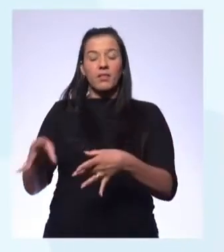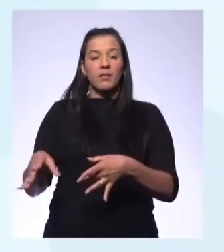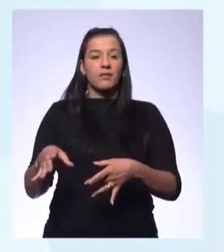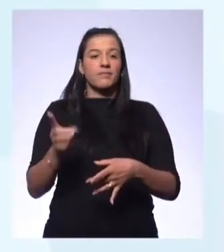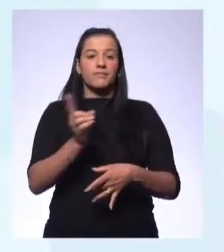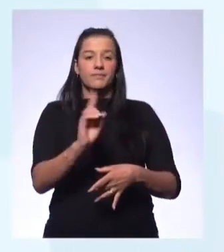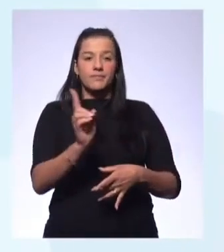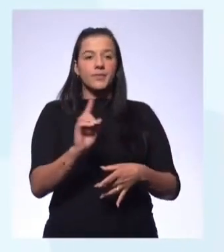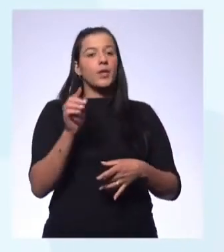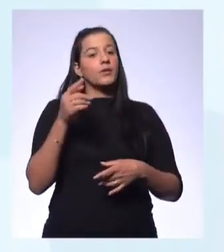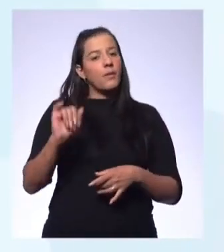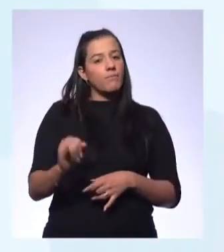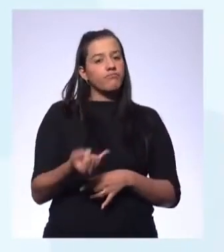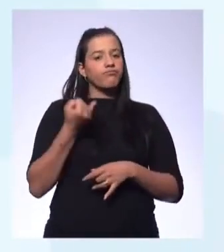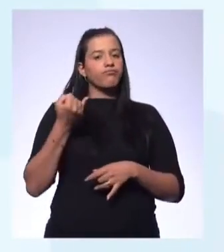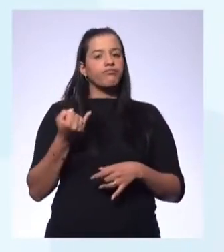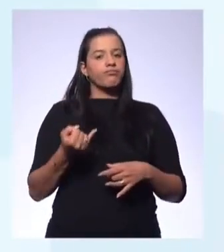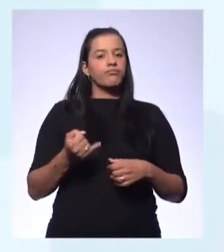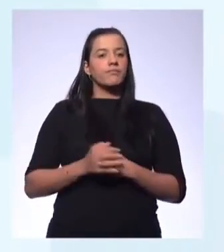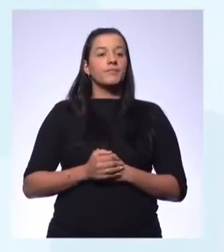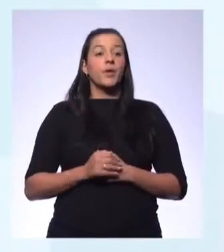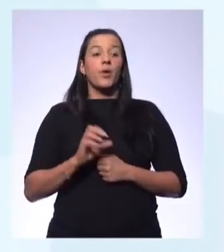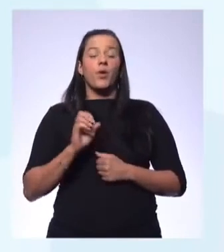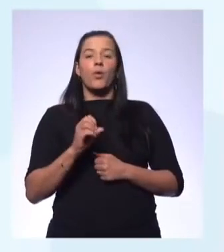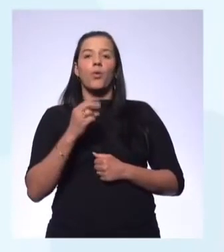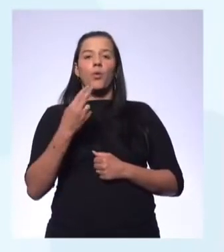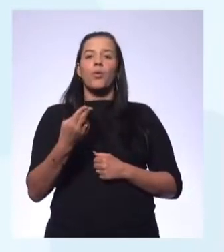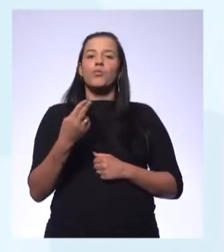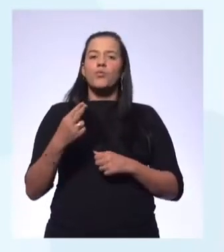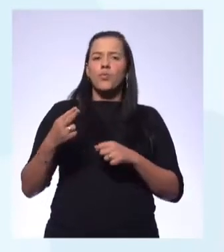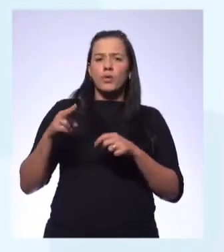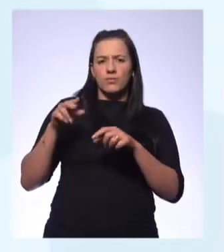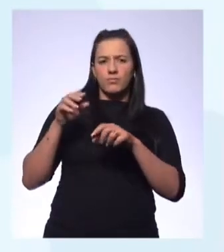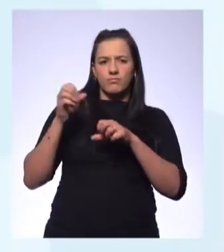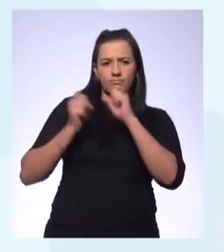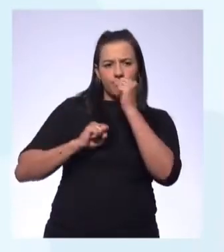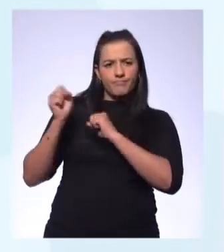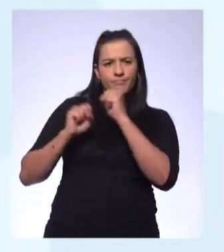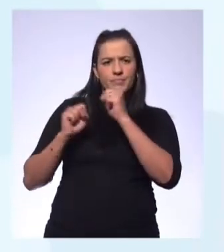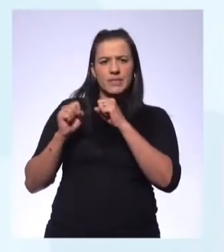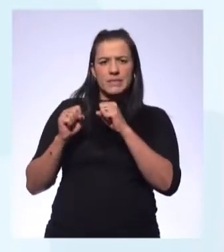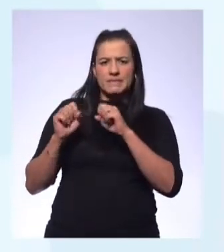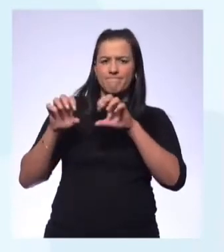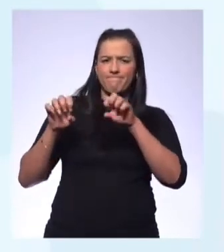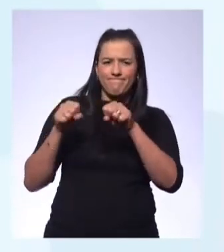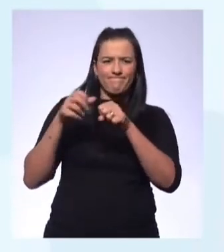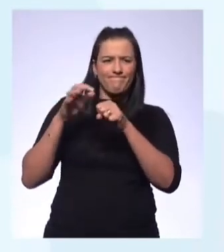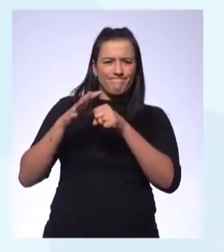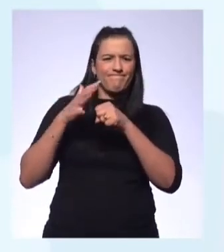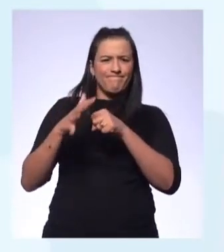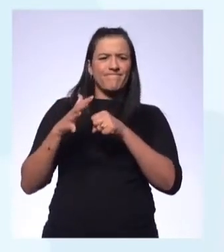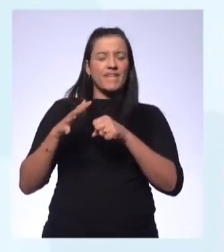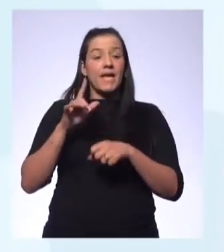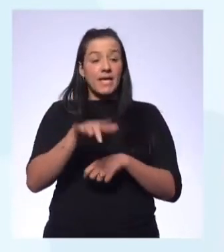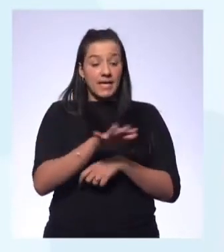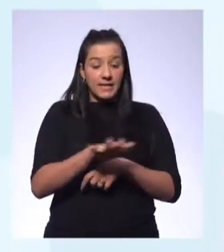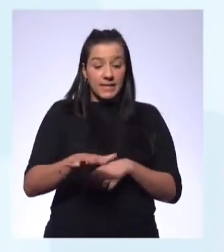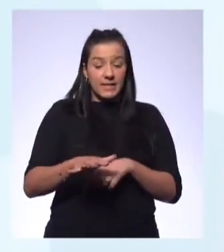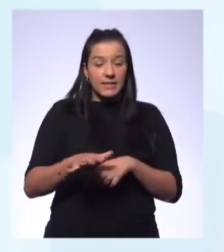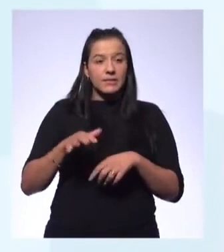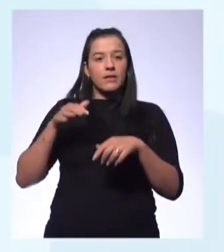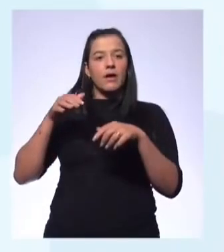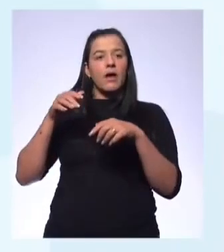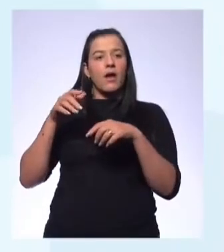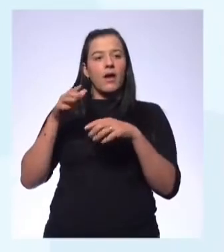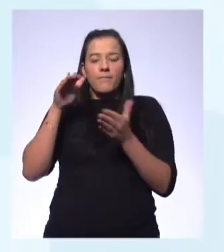matéria-prima, né? Ou ainda, quando a máquina travava ali, que enroscava, a criança, por ser pequena, entrava embaixo